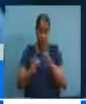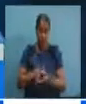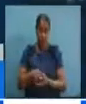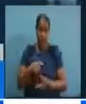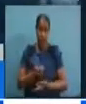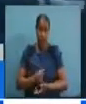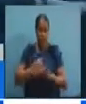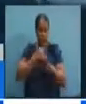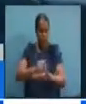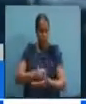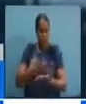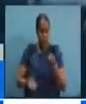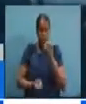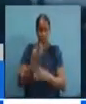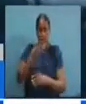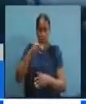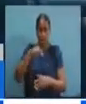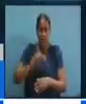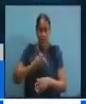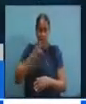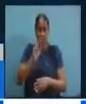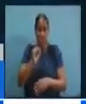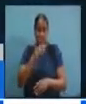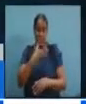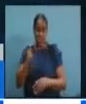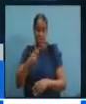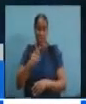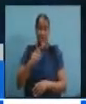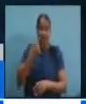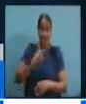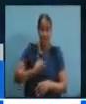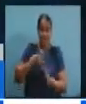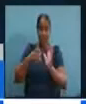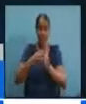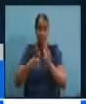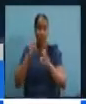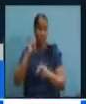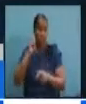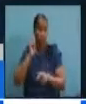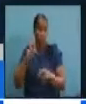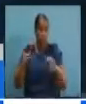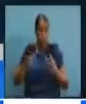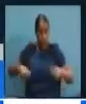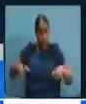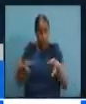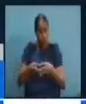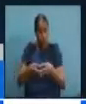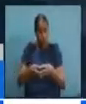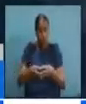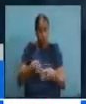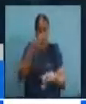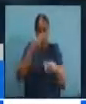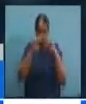Embalo, apoiado pelo recém-criado MADEM G15, entende ser a figura ideal para unir os guineenses, mas promete aceitar